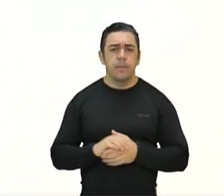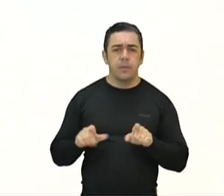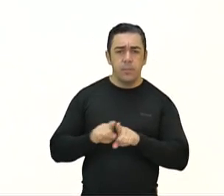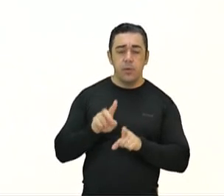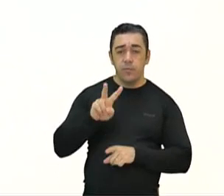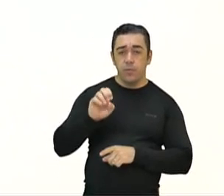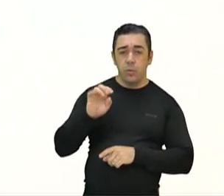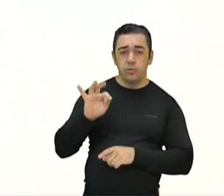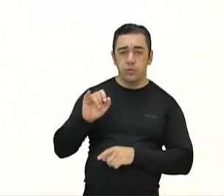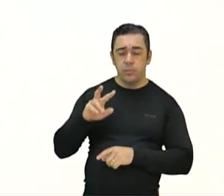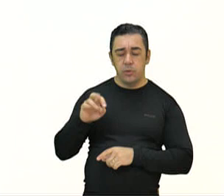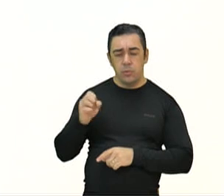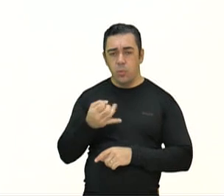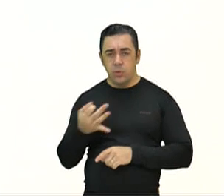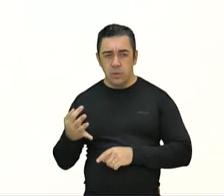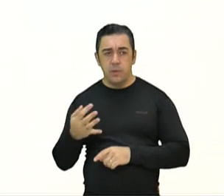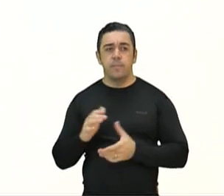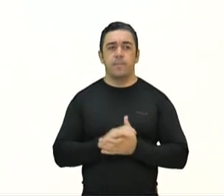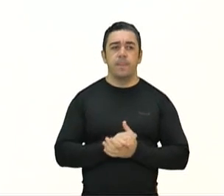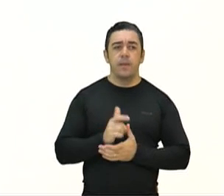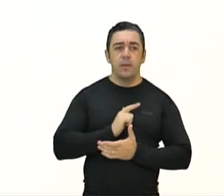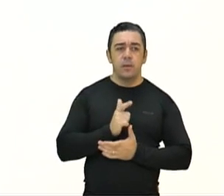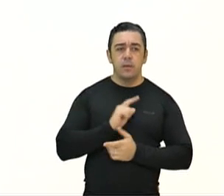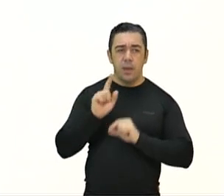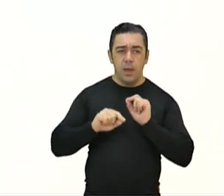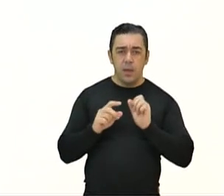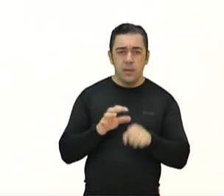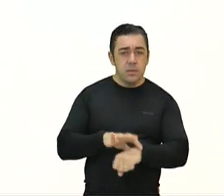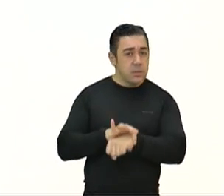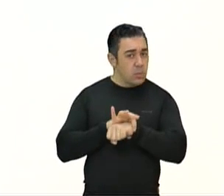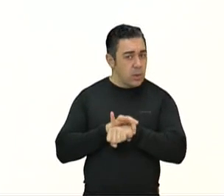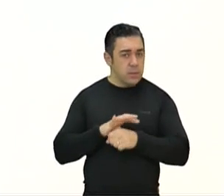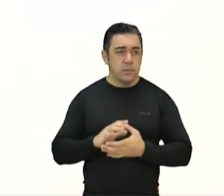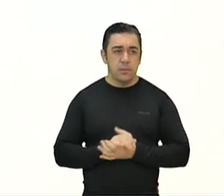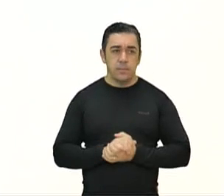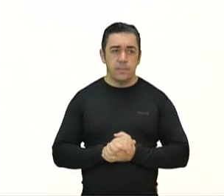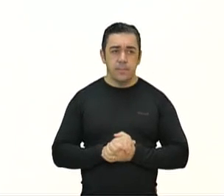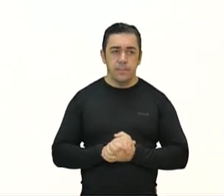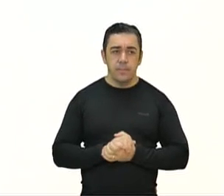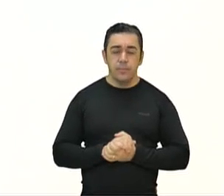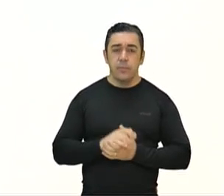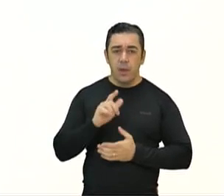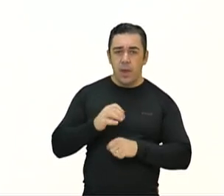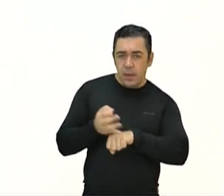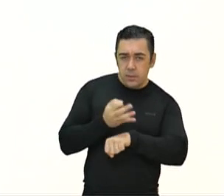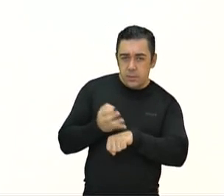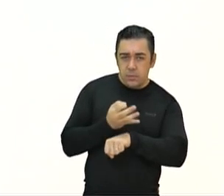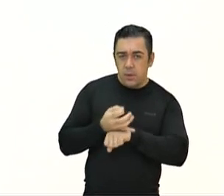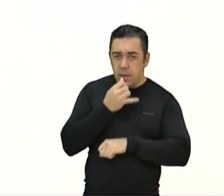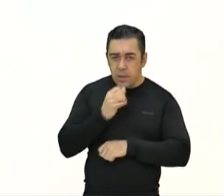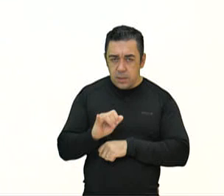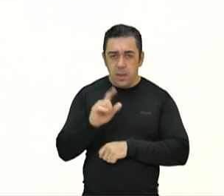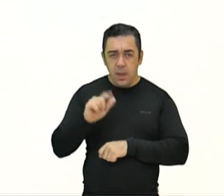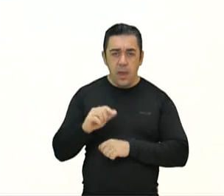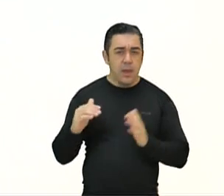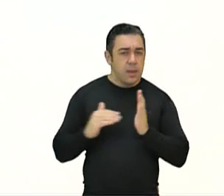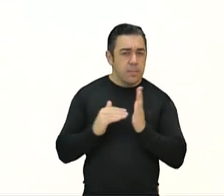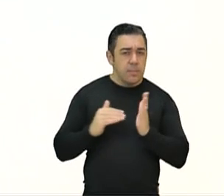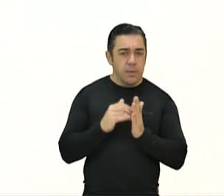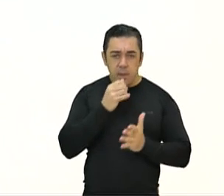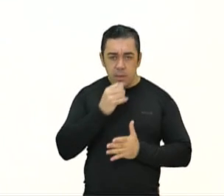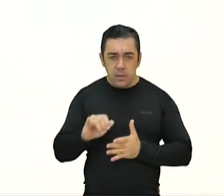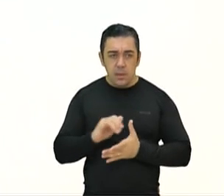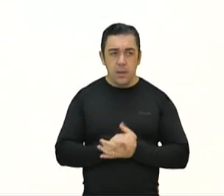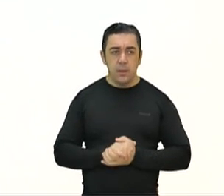Voltímetro e amperímetro são dispositivos de segurança. O resistor elétrico limita a corrente